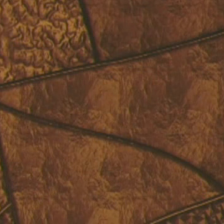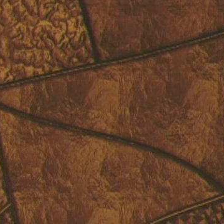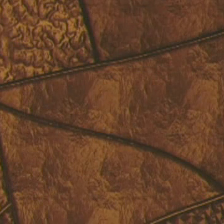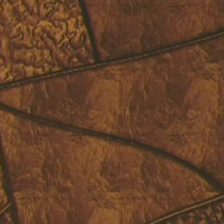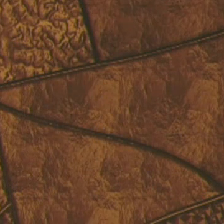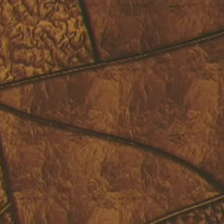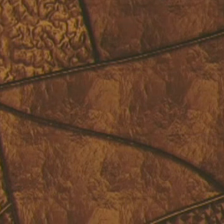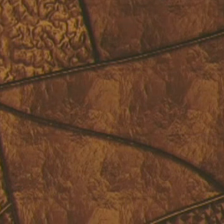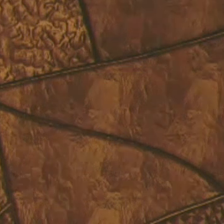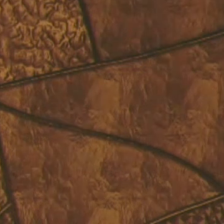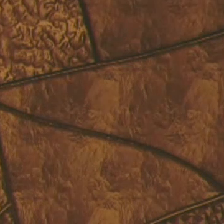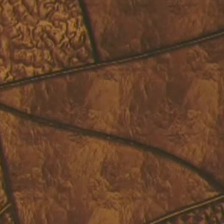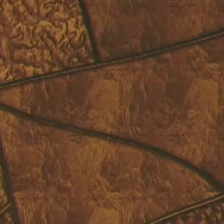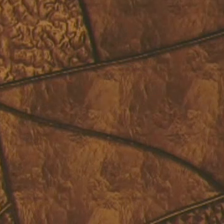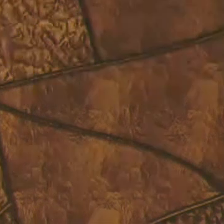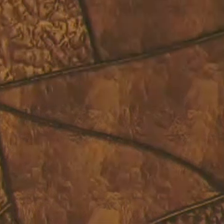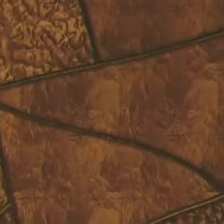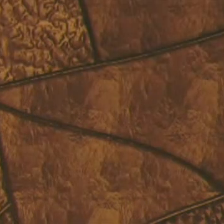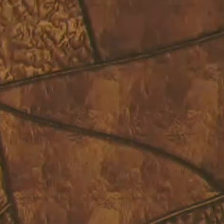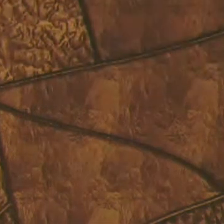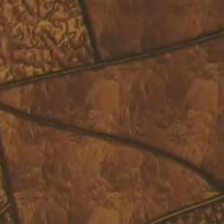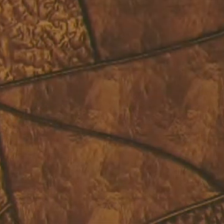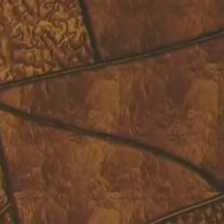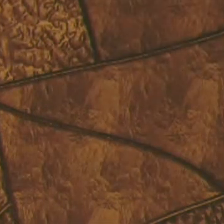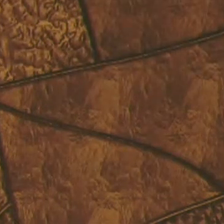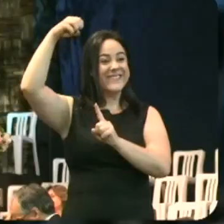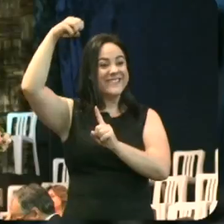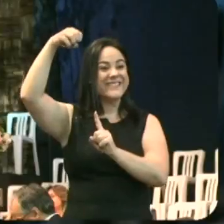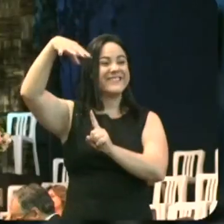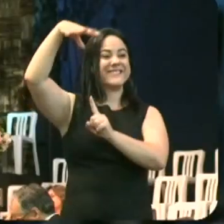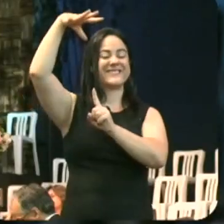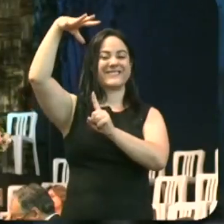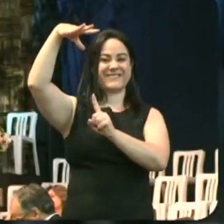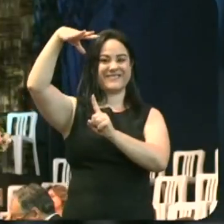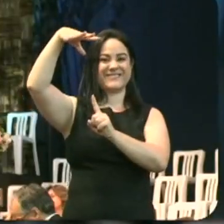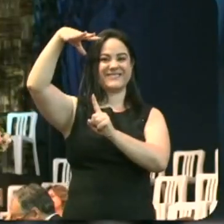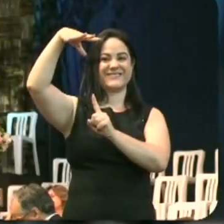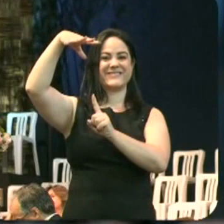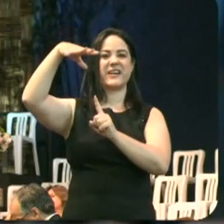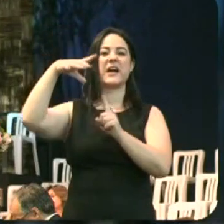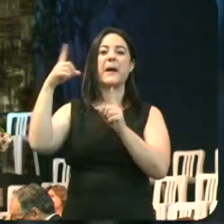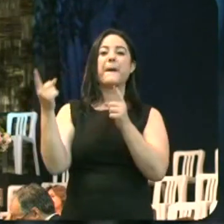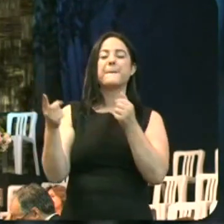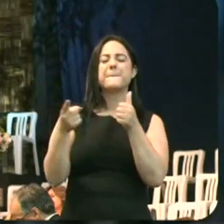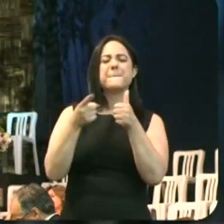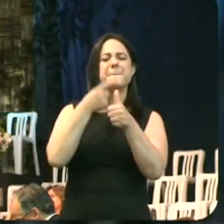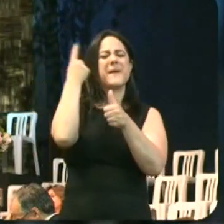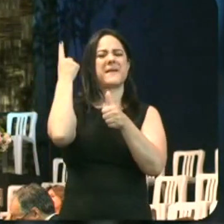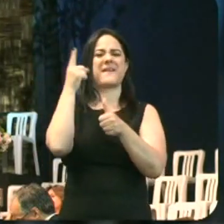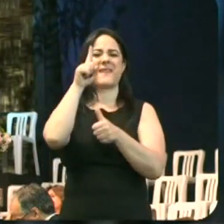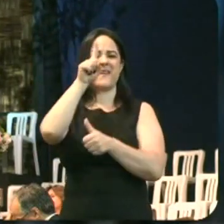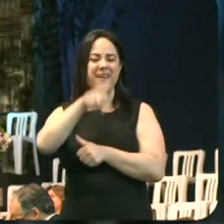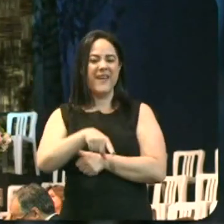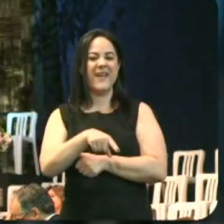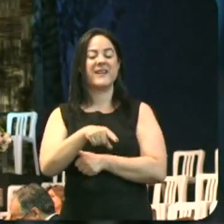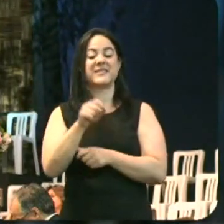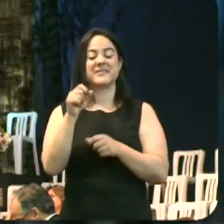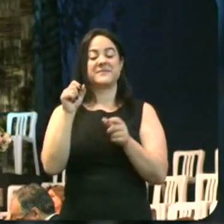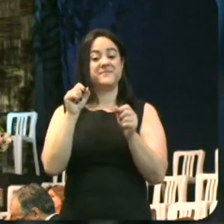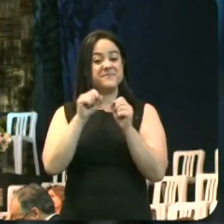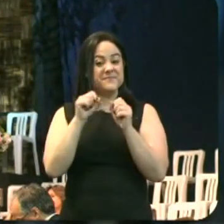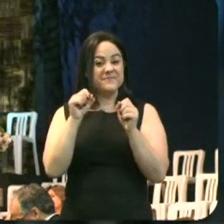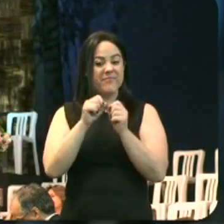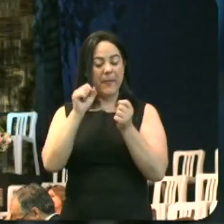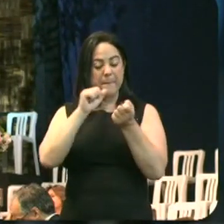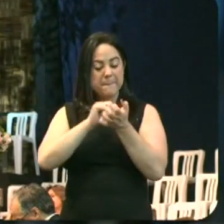brilhou sobre os que viviam nas trevas. A primeira missão é